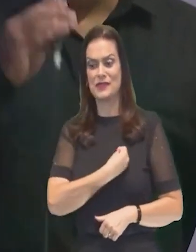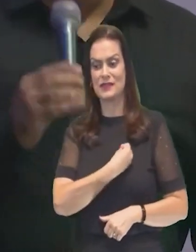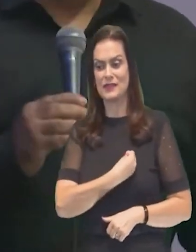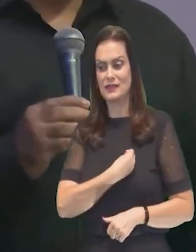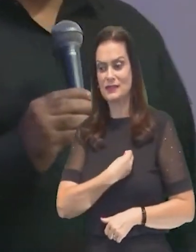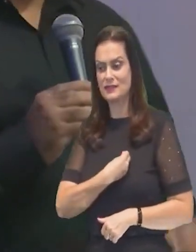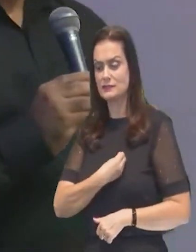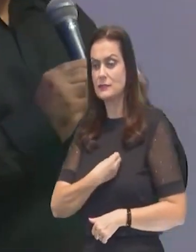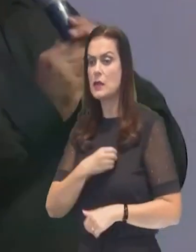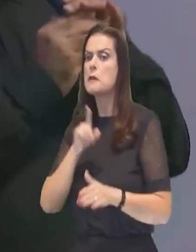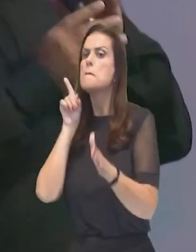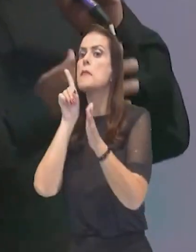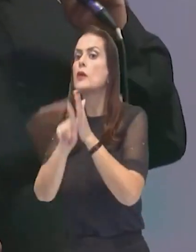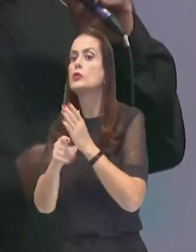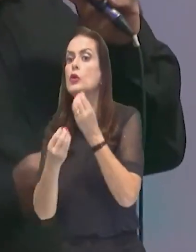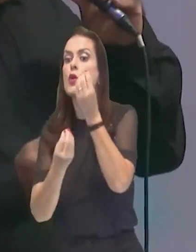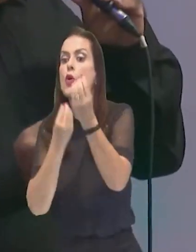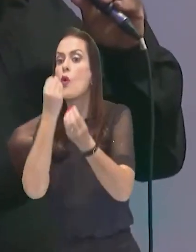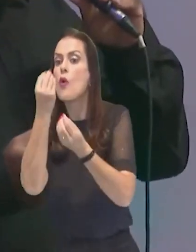viver. Como